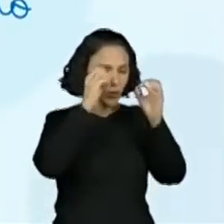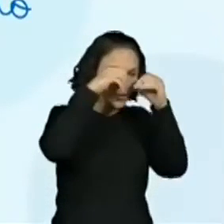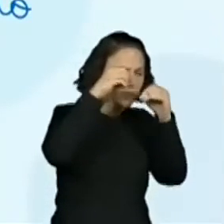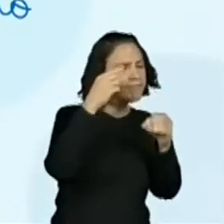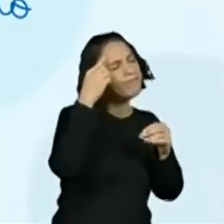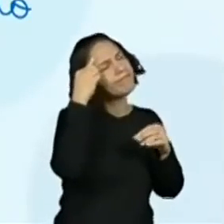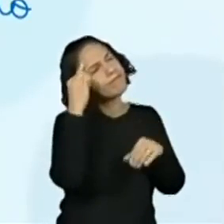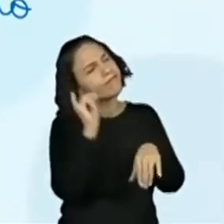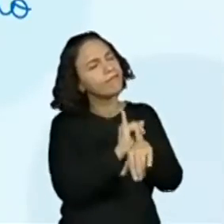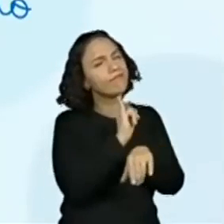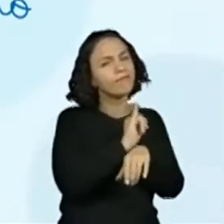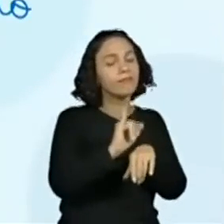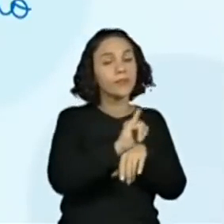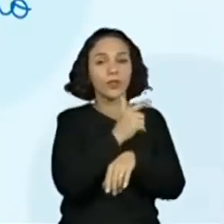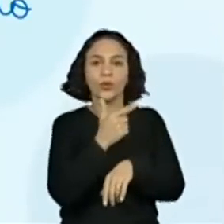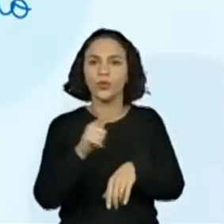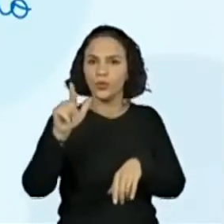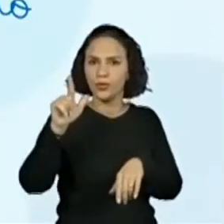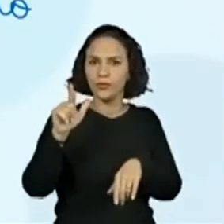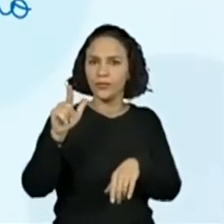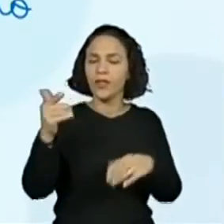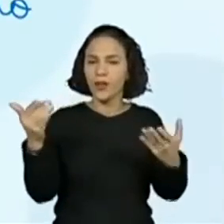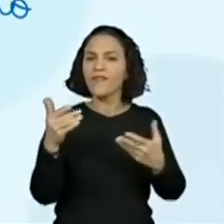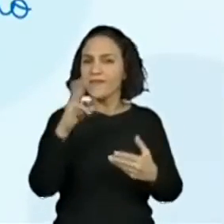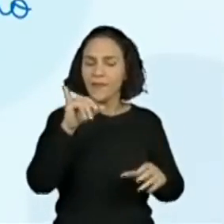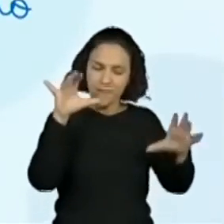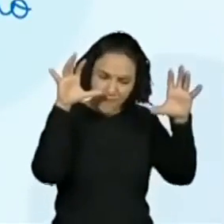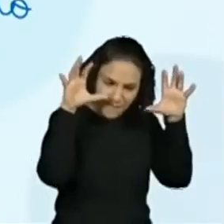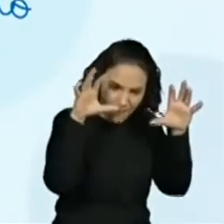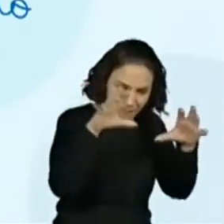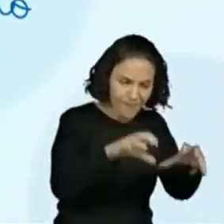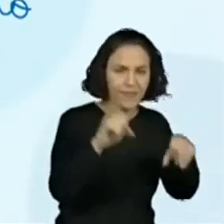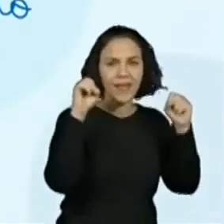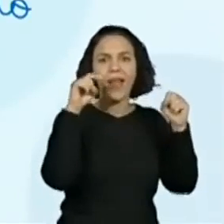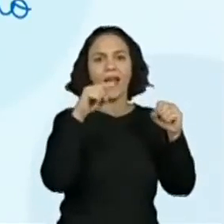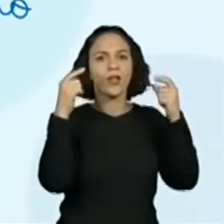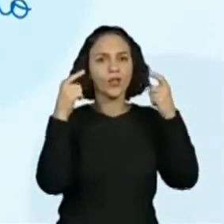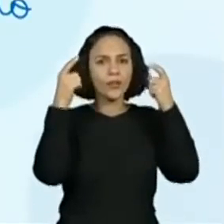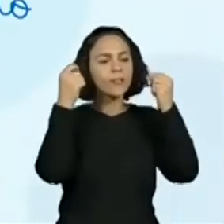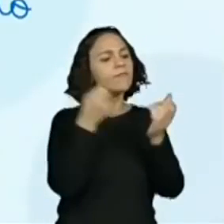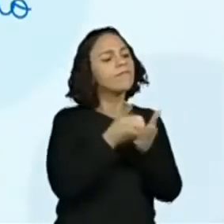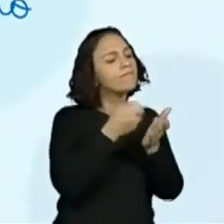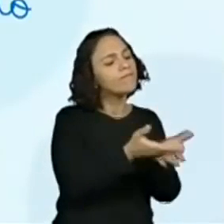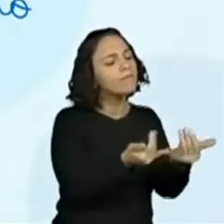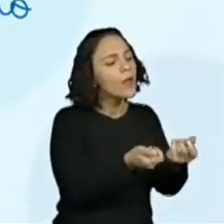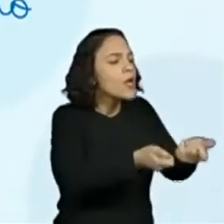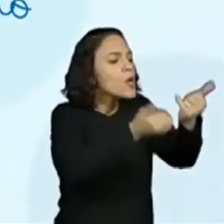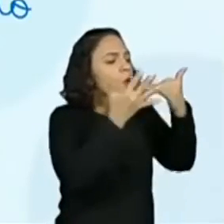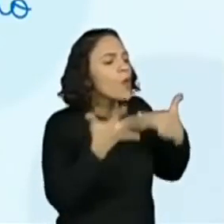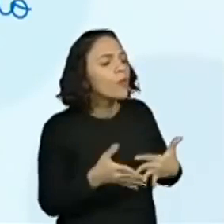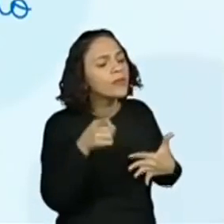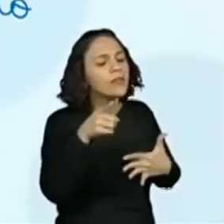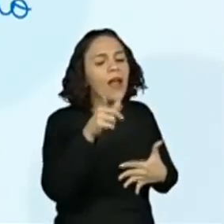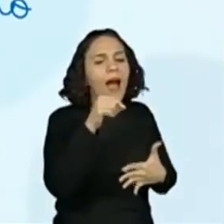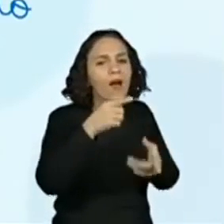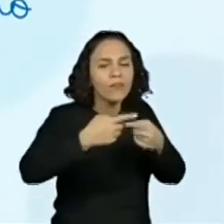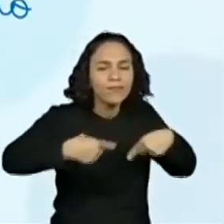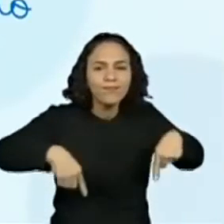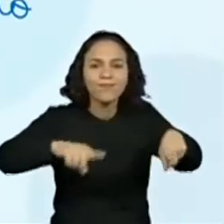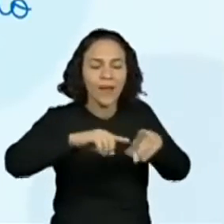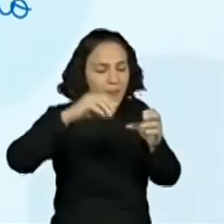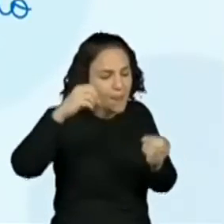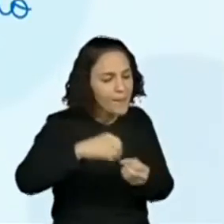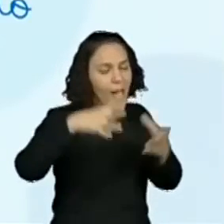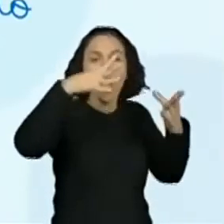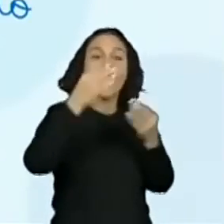outro plano em mente. Desta vez, ia capturar um dos duendes para obrigá-lo a contar tudo sobre a magia que